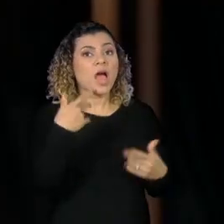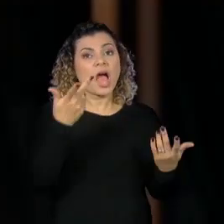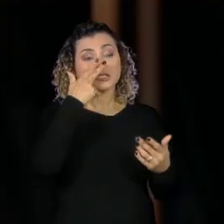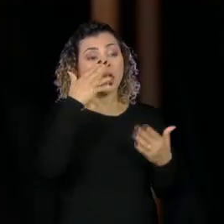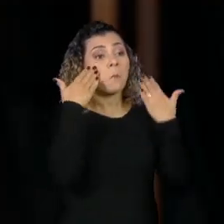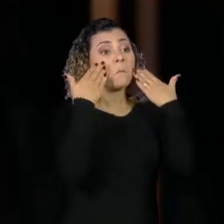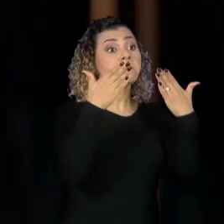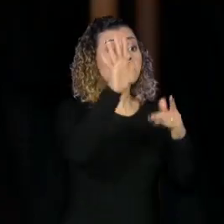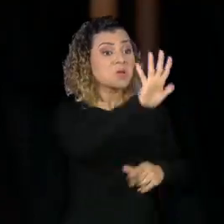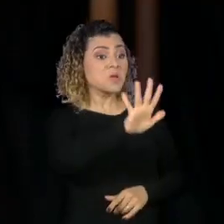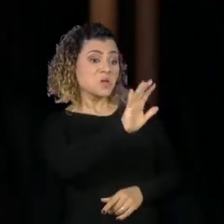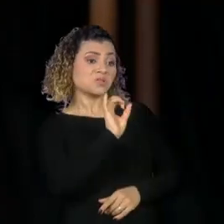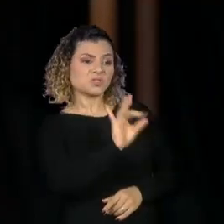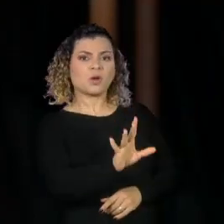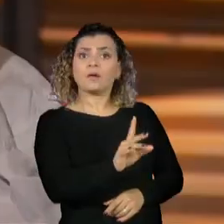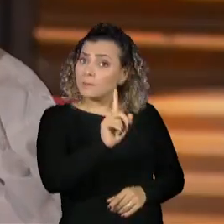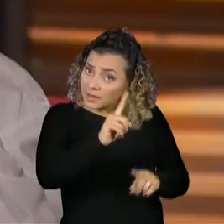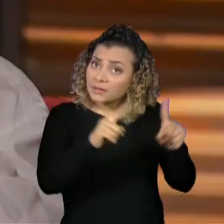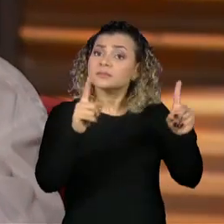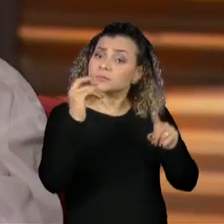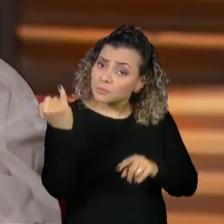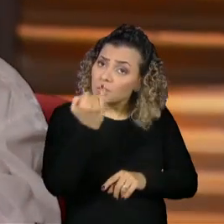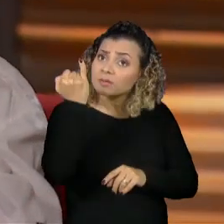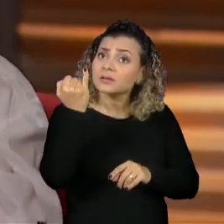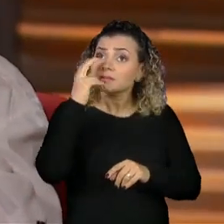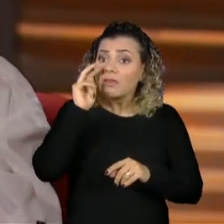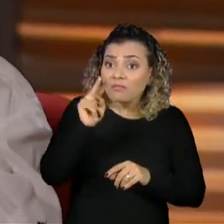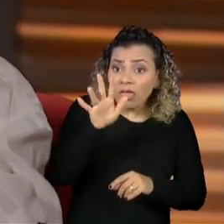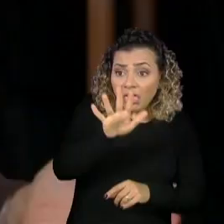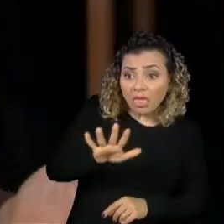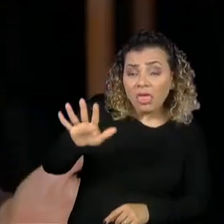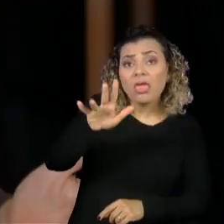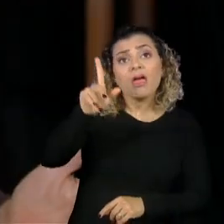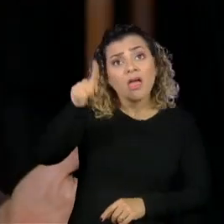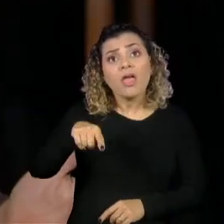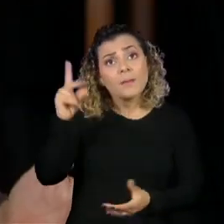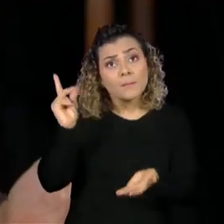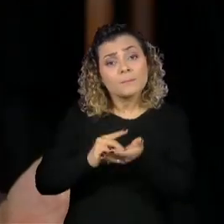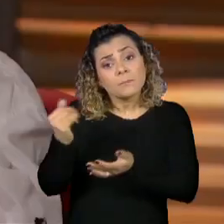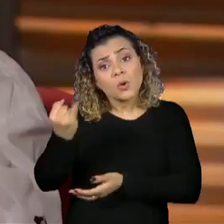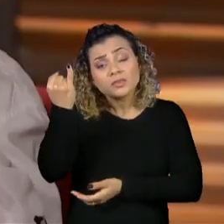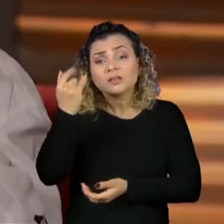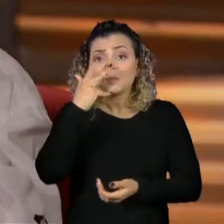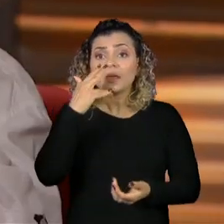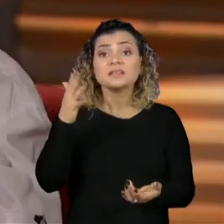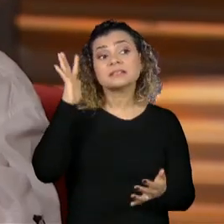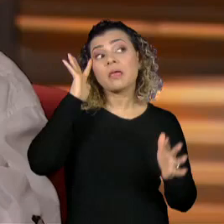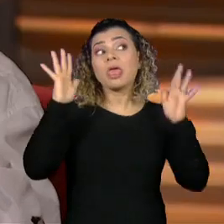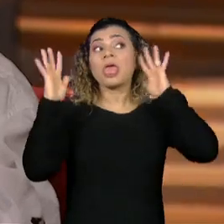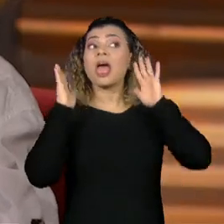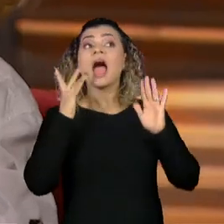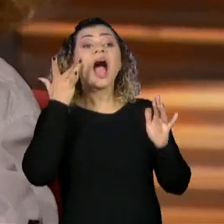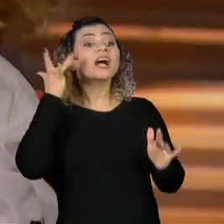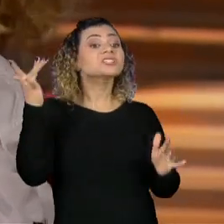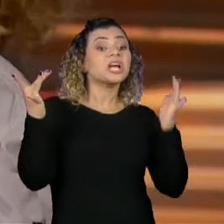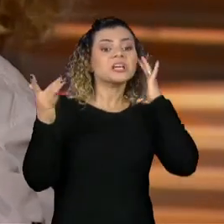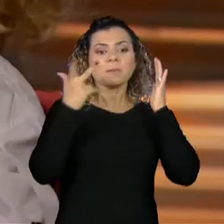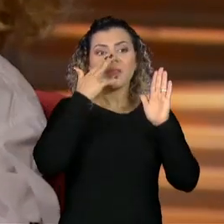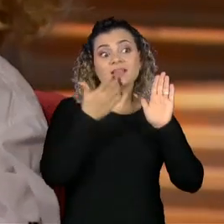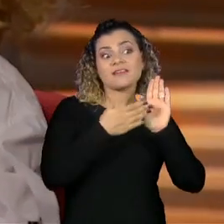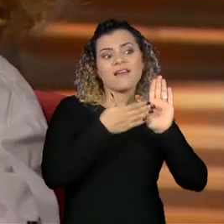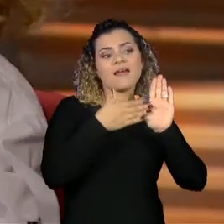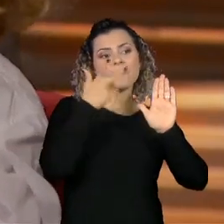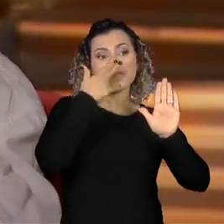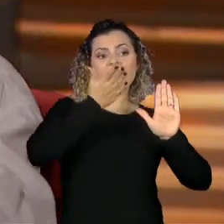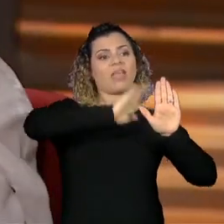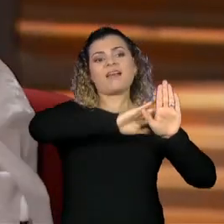mais é importante né mundo das duas aparecem importantíssimo que as pessoas querem dizer